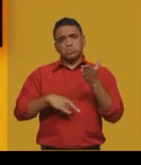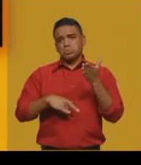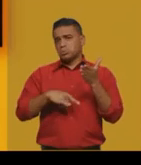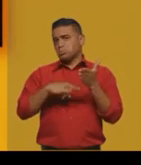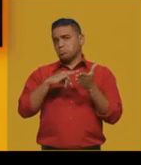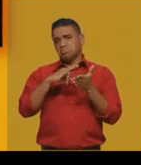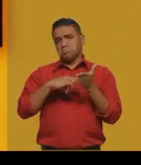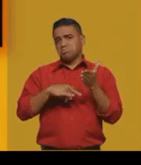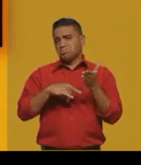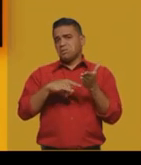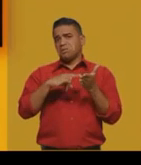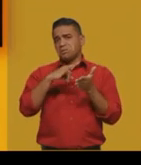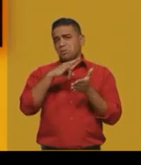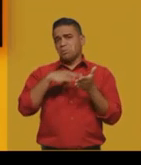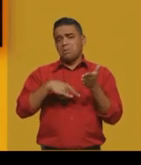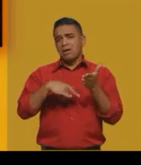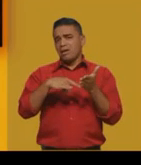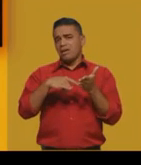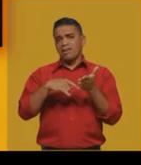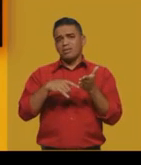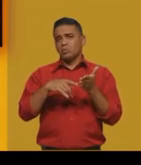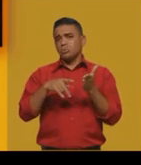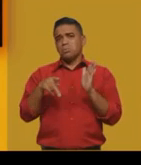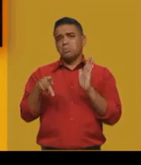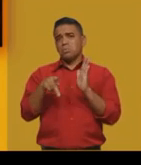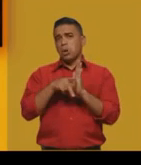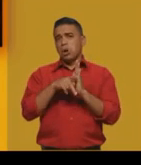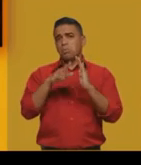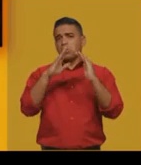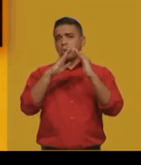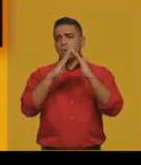arquivo de uma velha igreja,